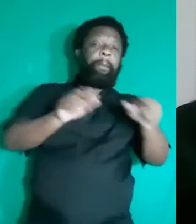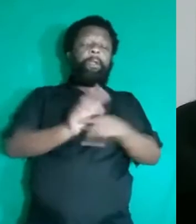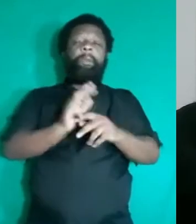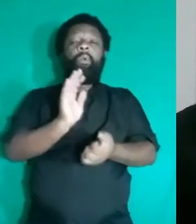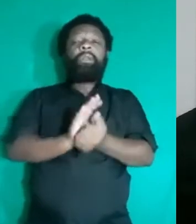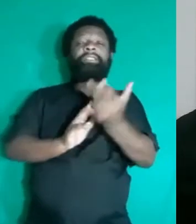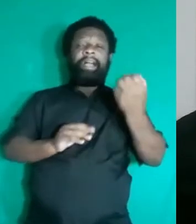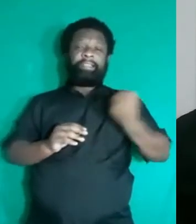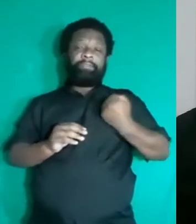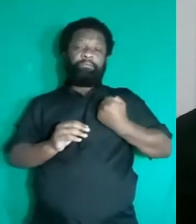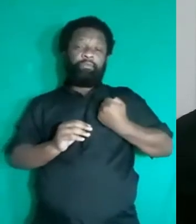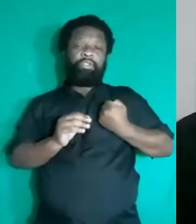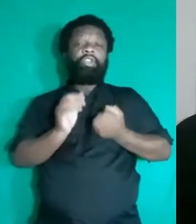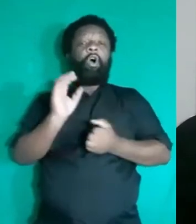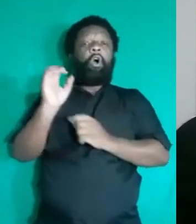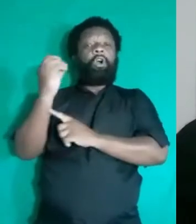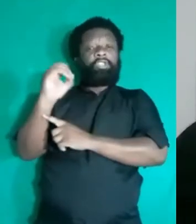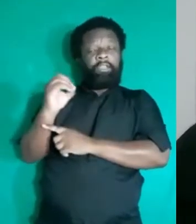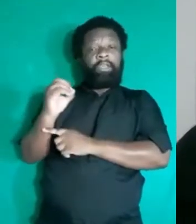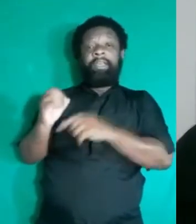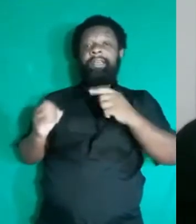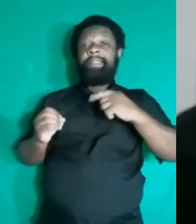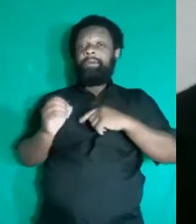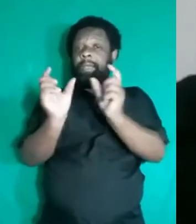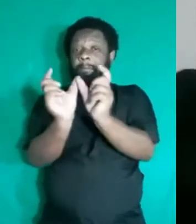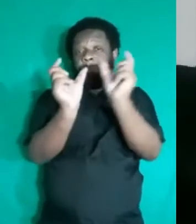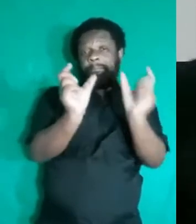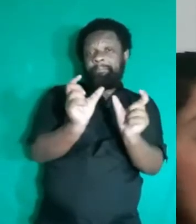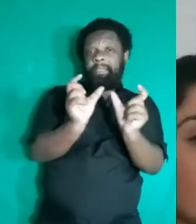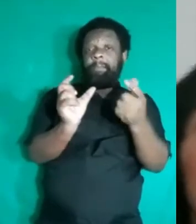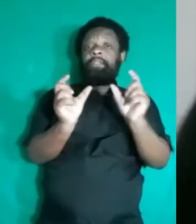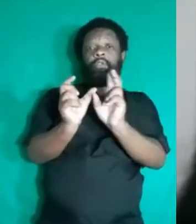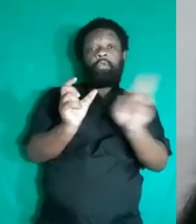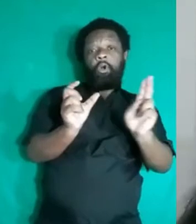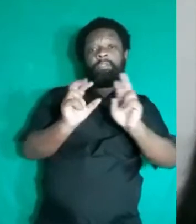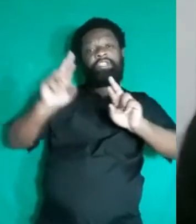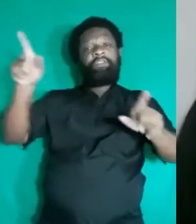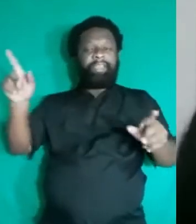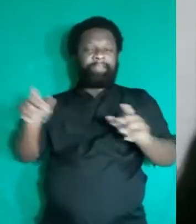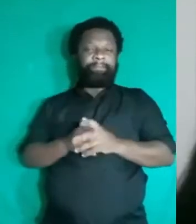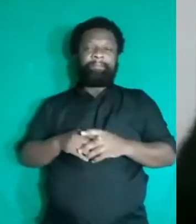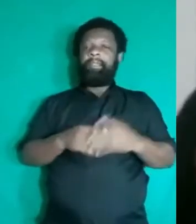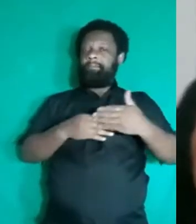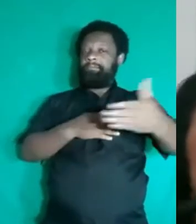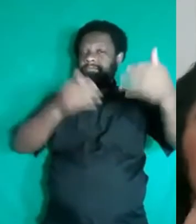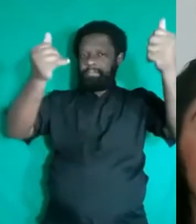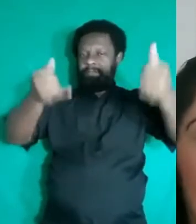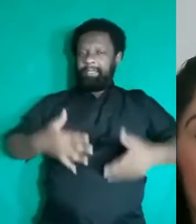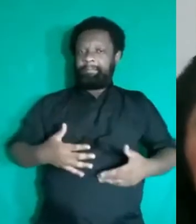mais variedades, mais variações aqui, ó, no número de oxigênios. Nós vamos ter prefixos